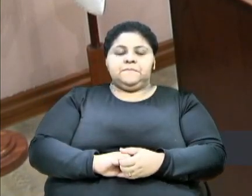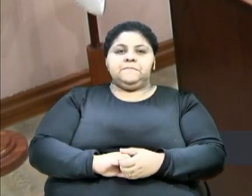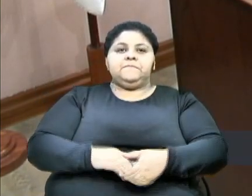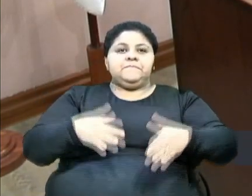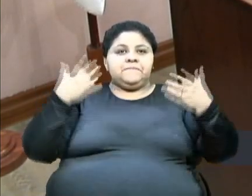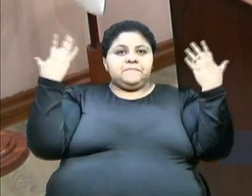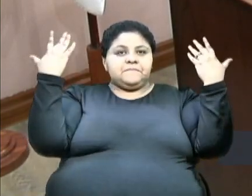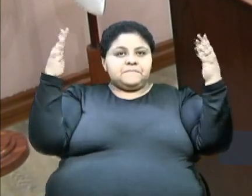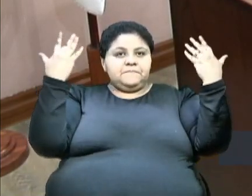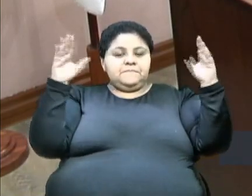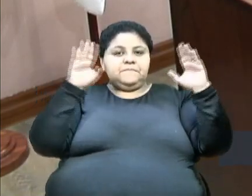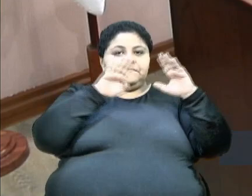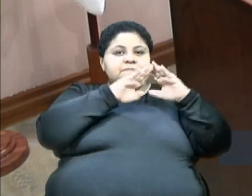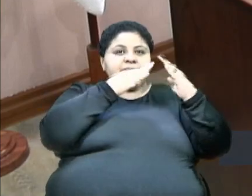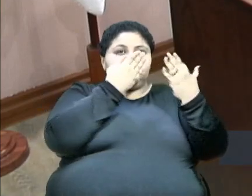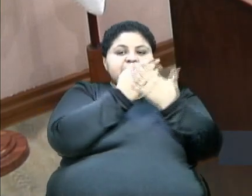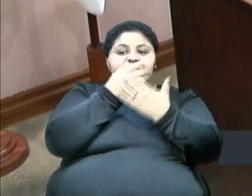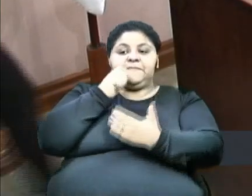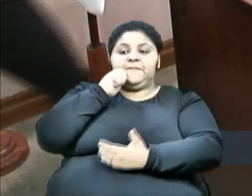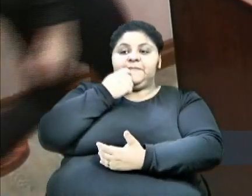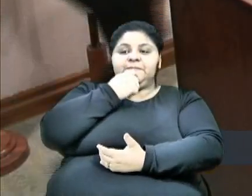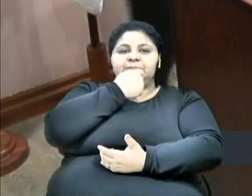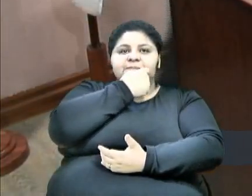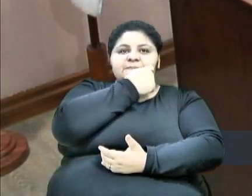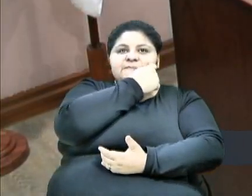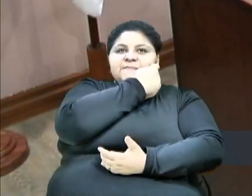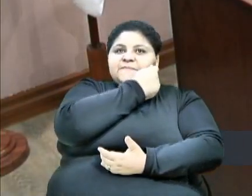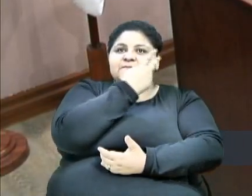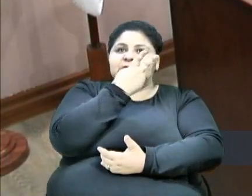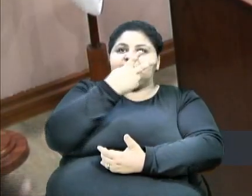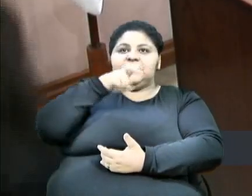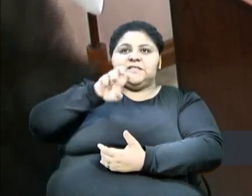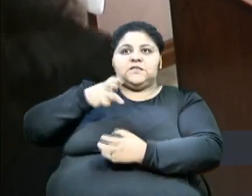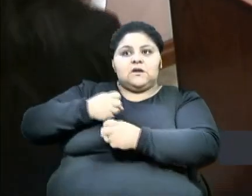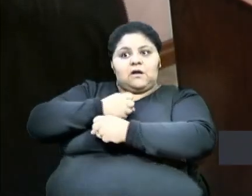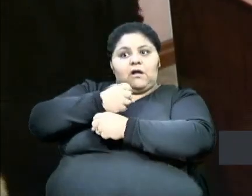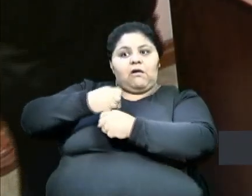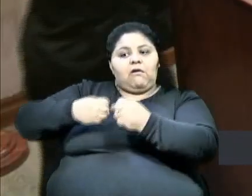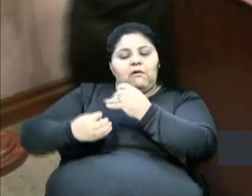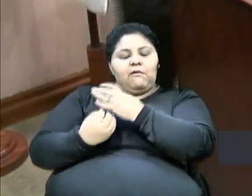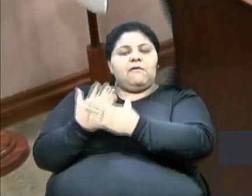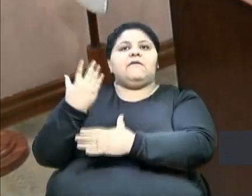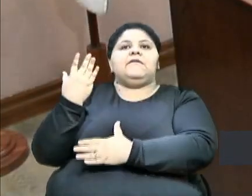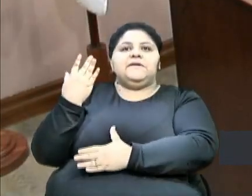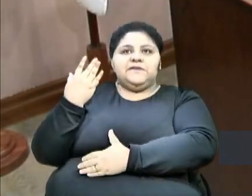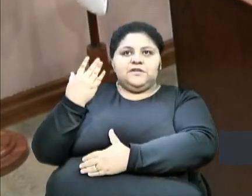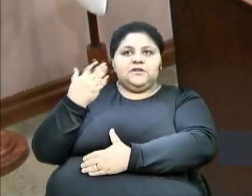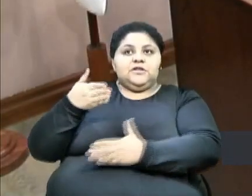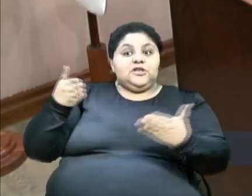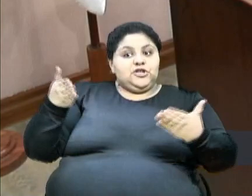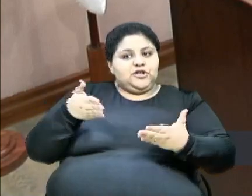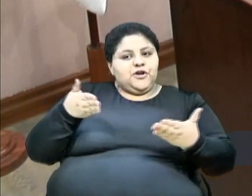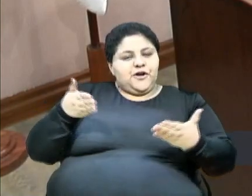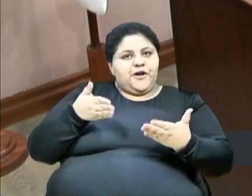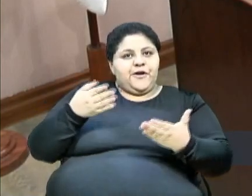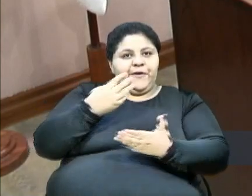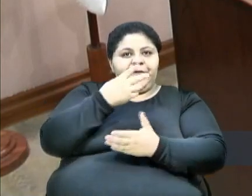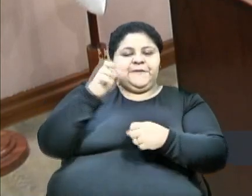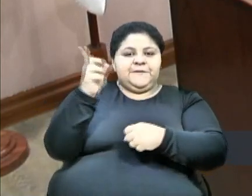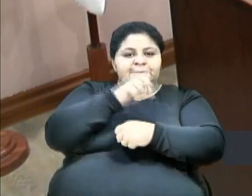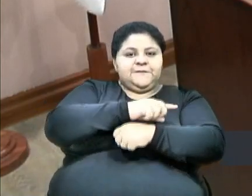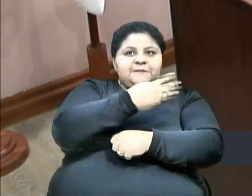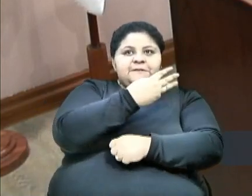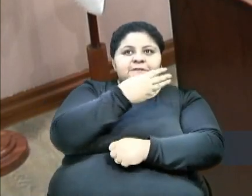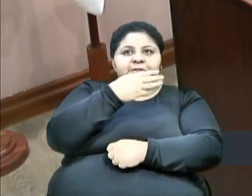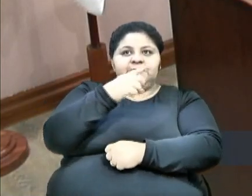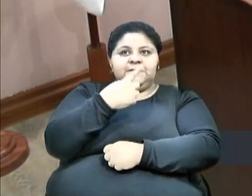parabenizando a Escola Adventista de Caxias do Sul pelos seus 25 anos de existência, que são comemorados hoje, dia 31 de